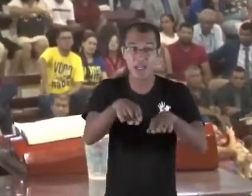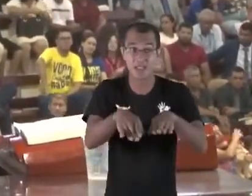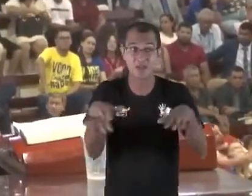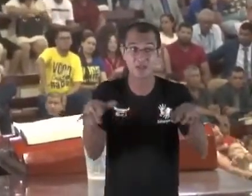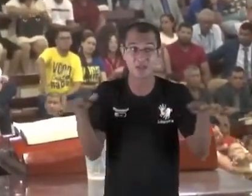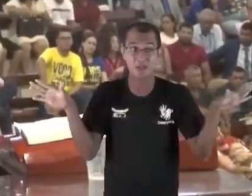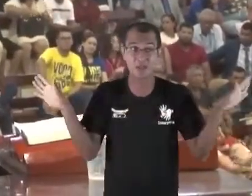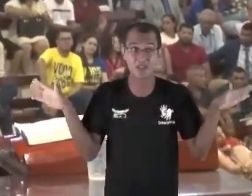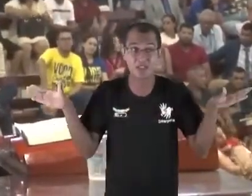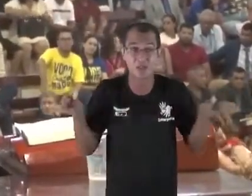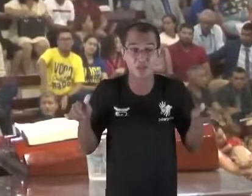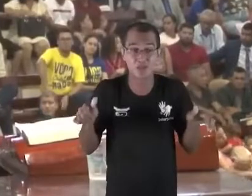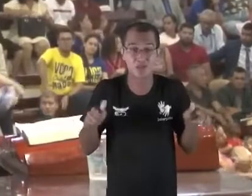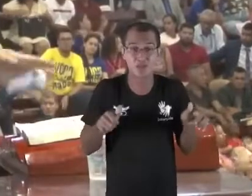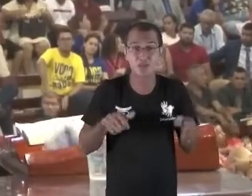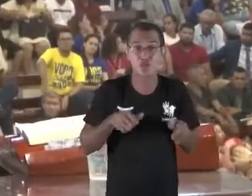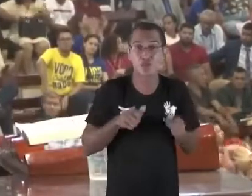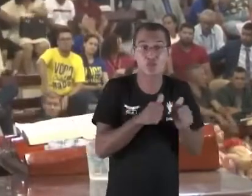Meu Deus.